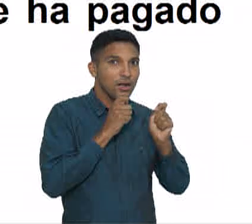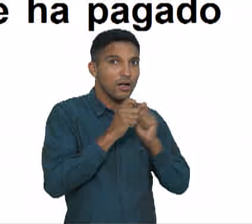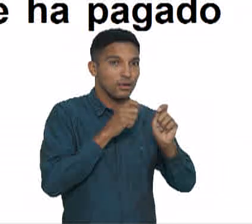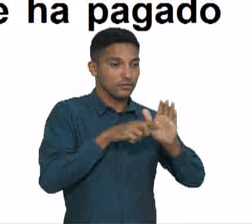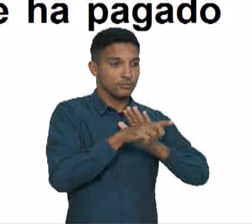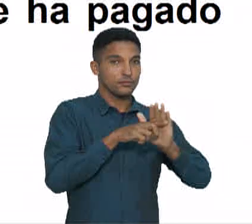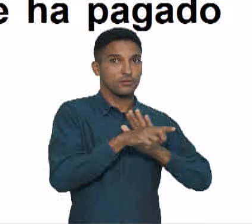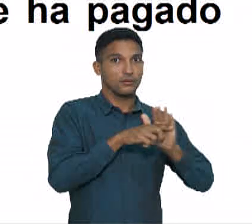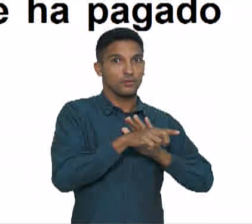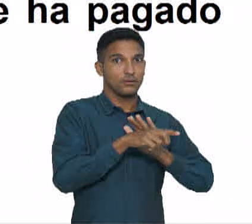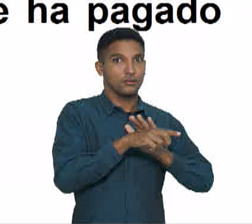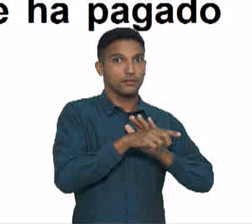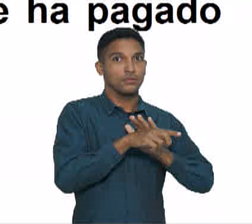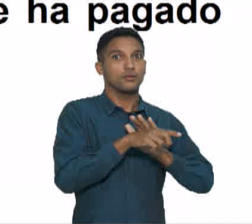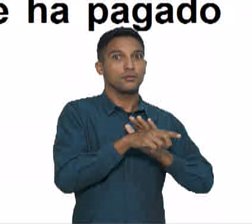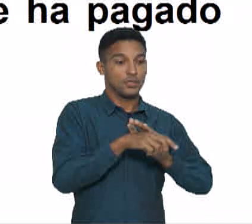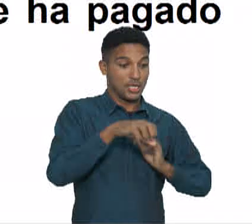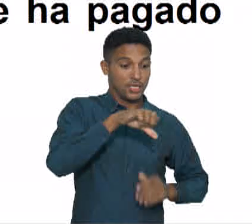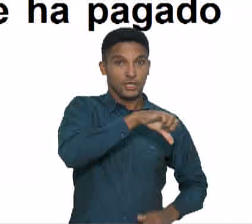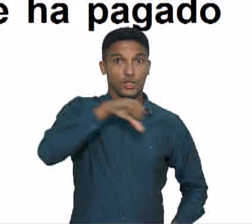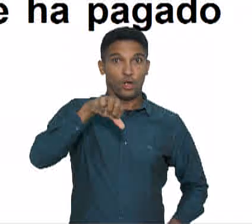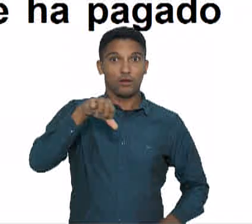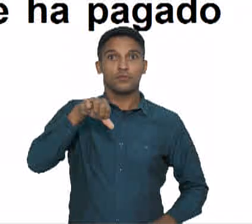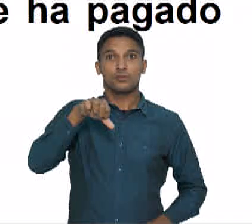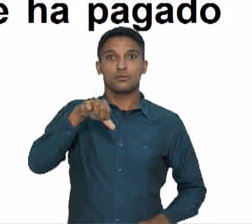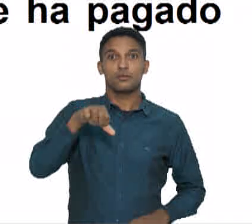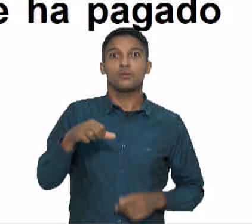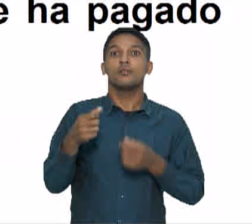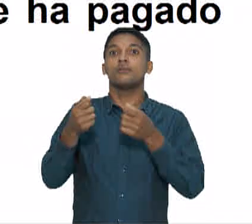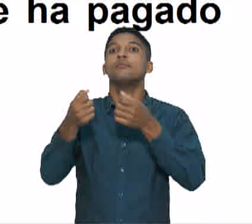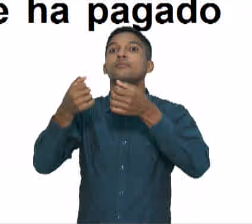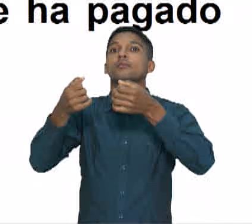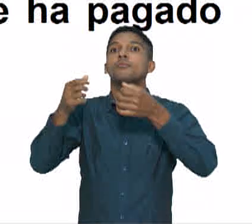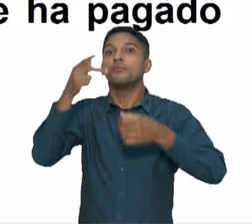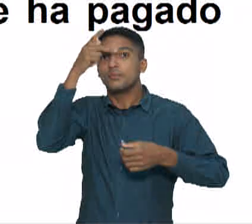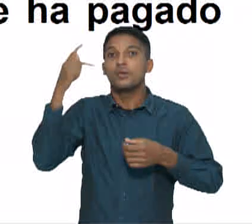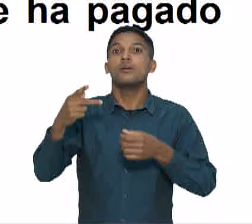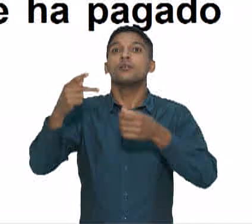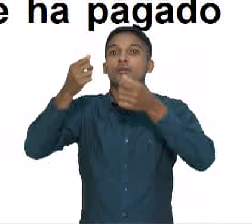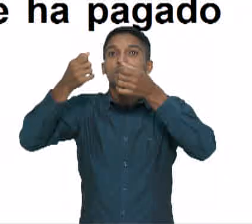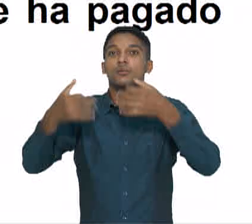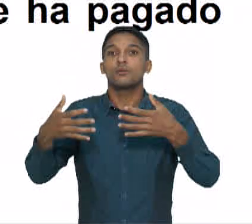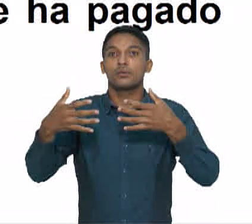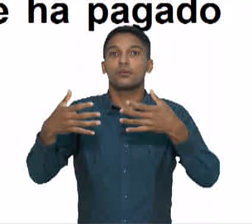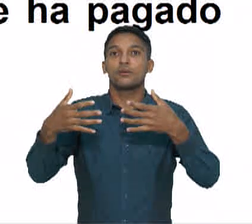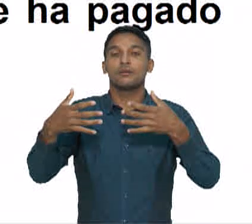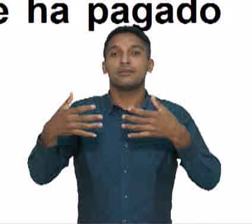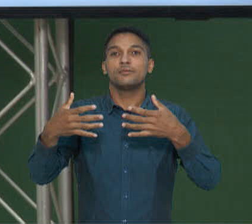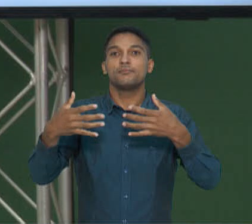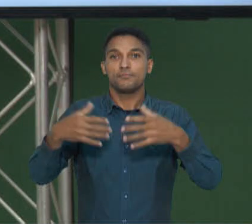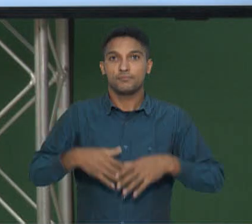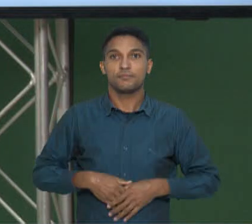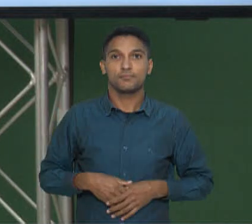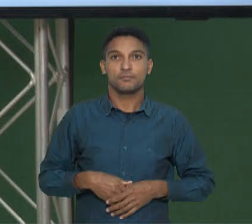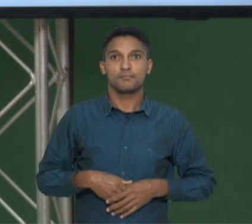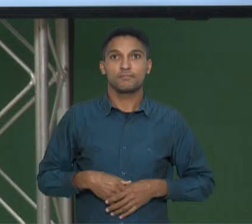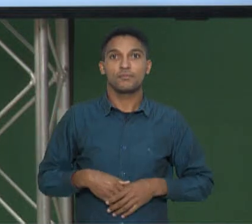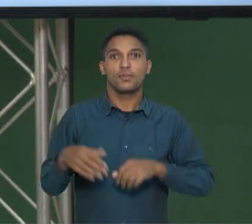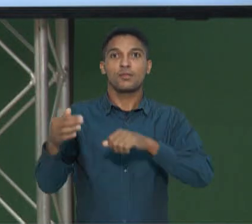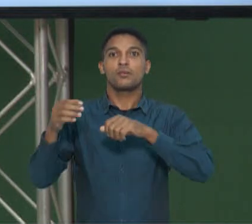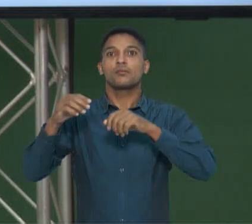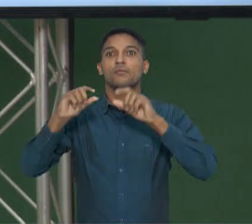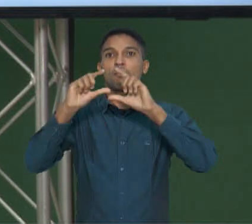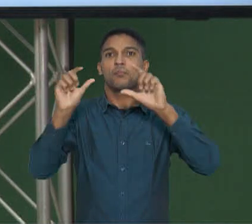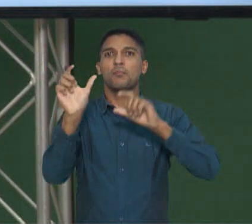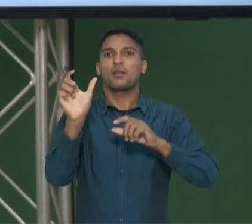tentar usar frases ou expressões específicas do lugar de vacaciones. Lembrando aqui que o termo vacaciones